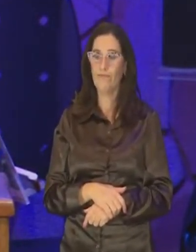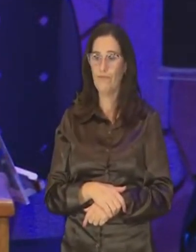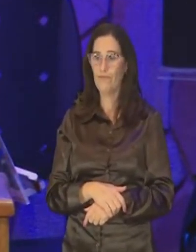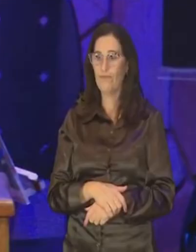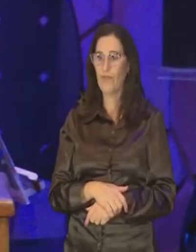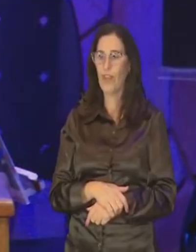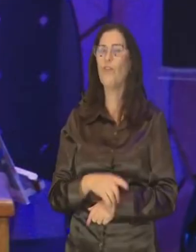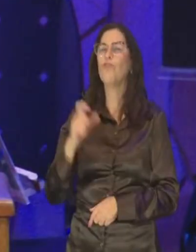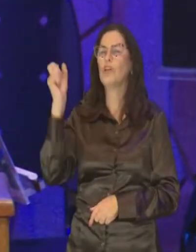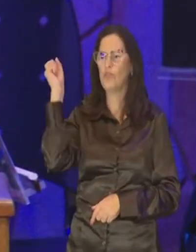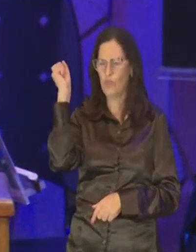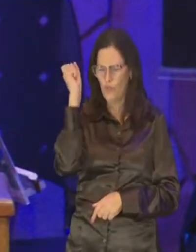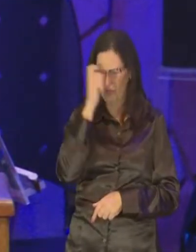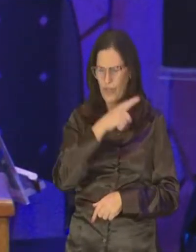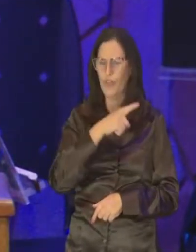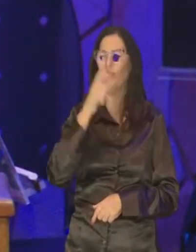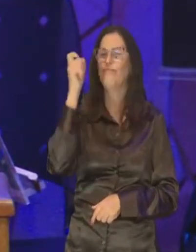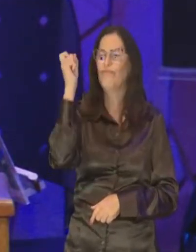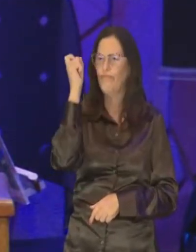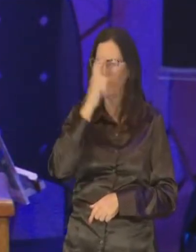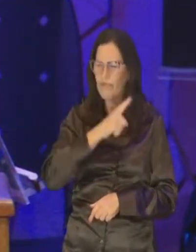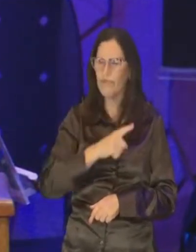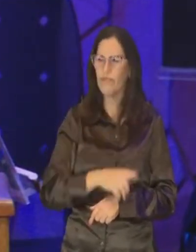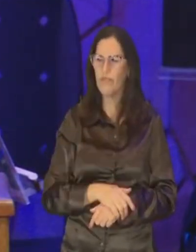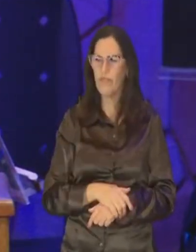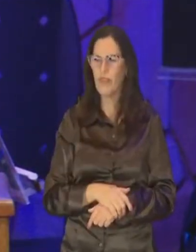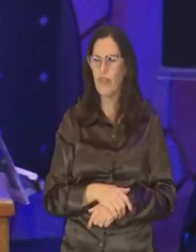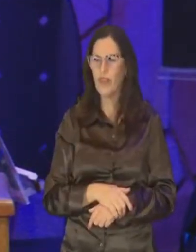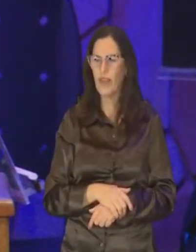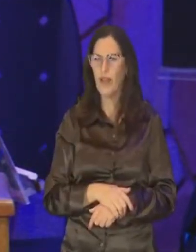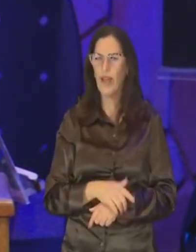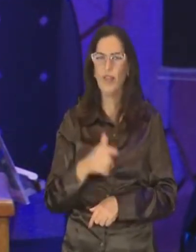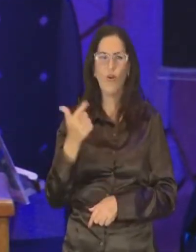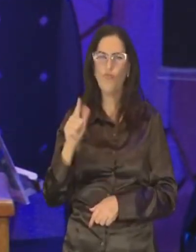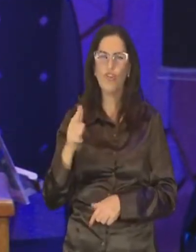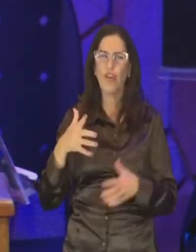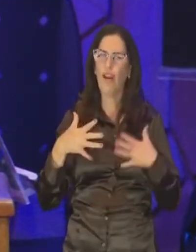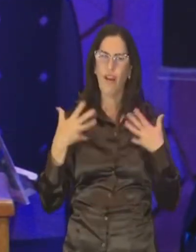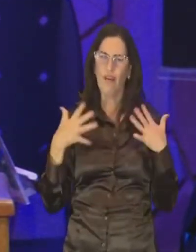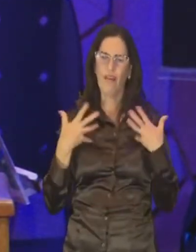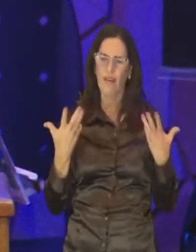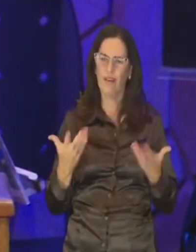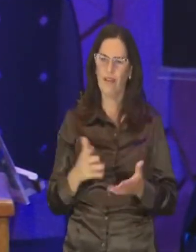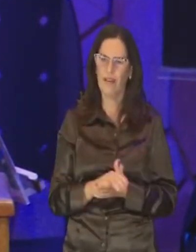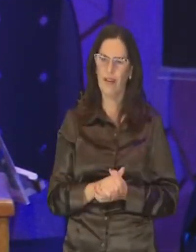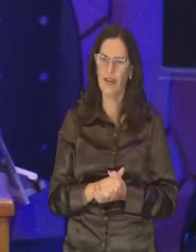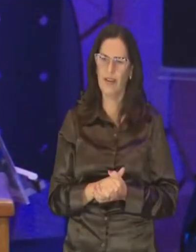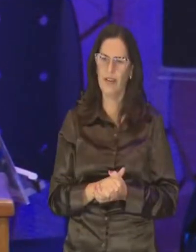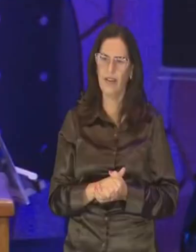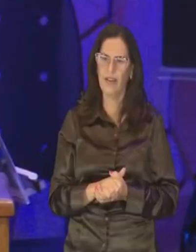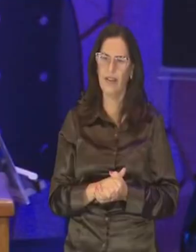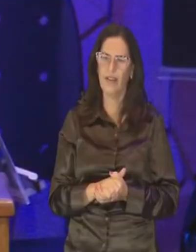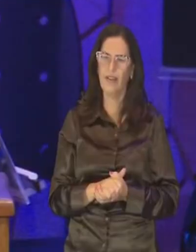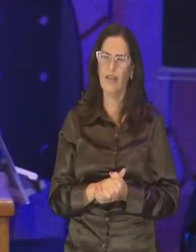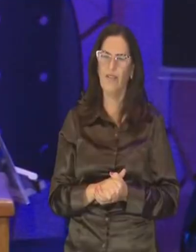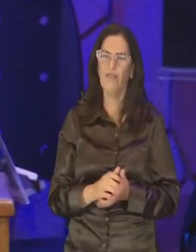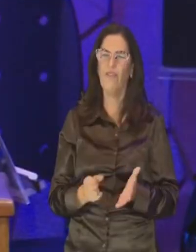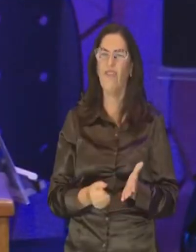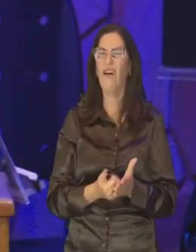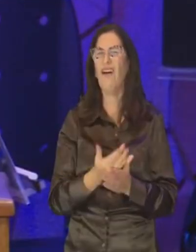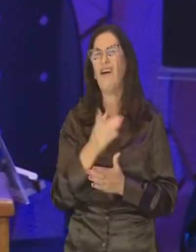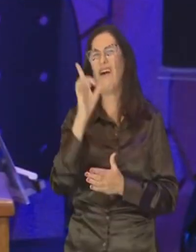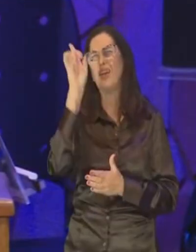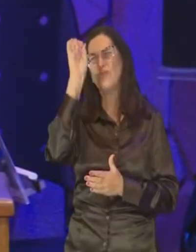Foi muito difícil. Não houve alegria por muitos dias.